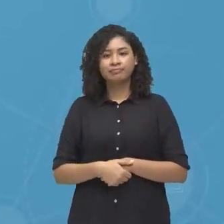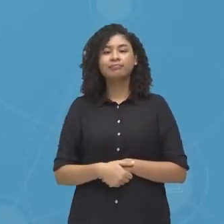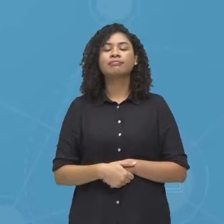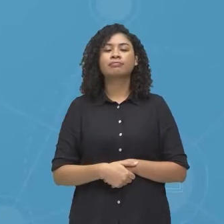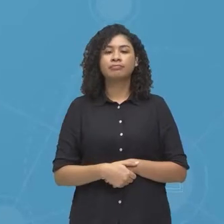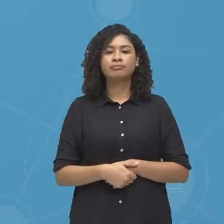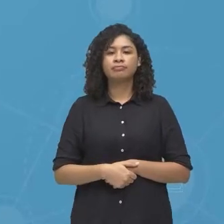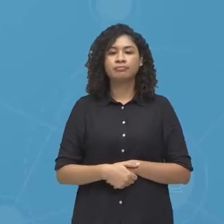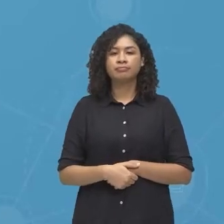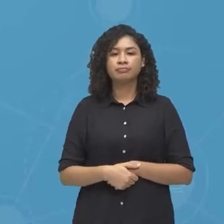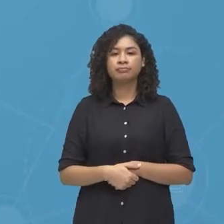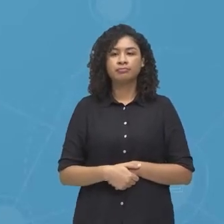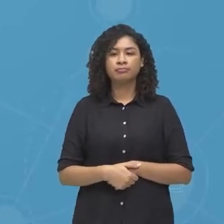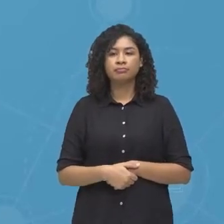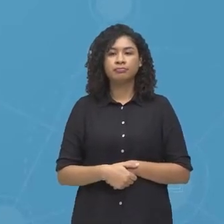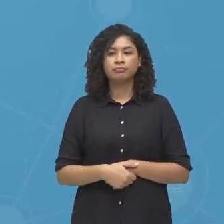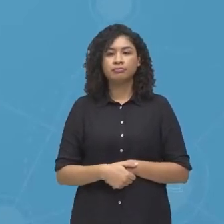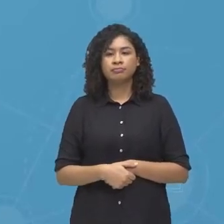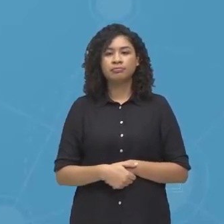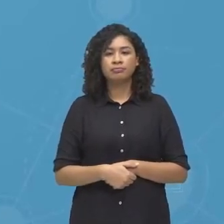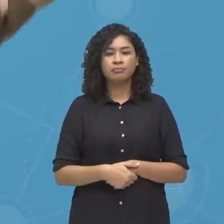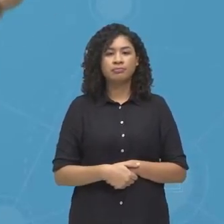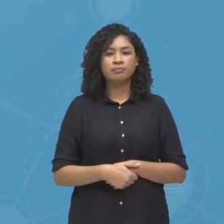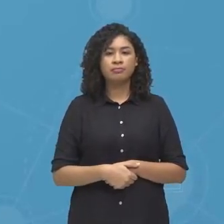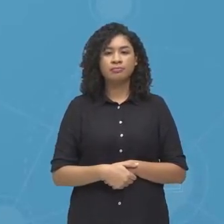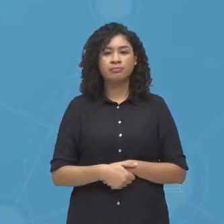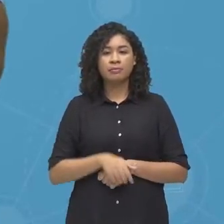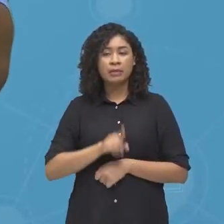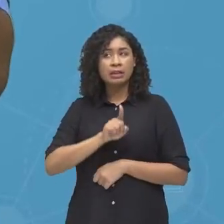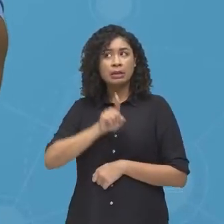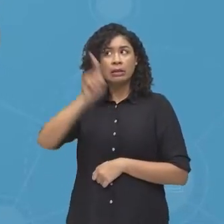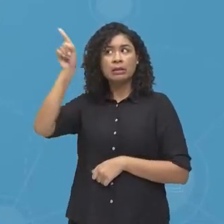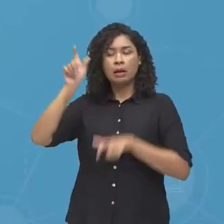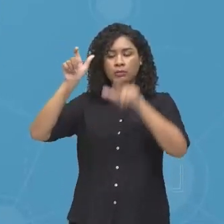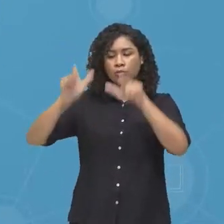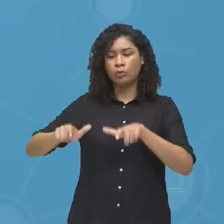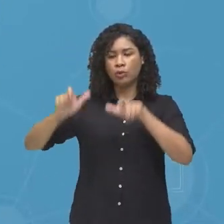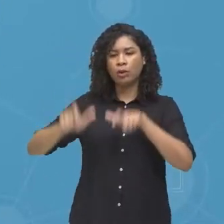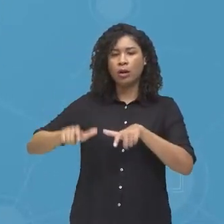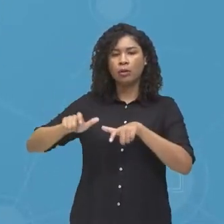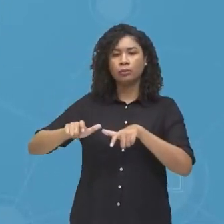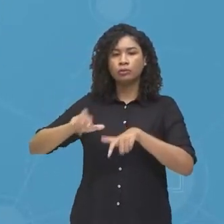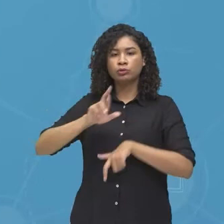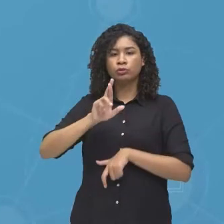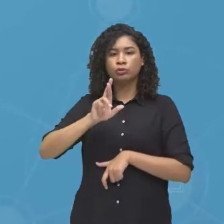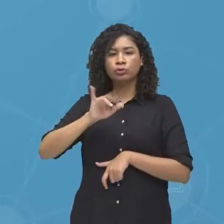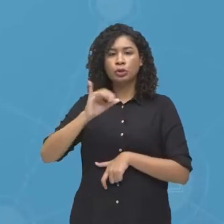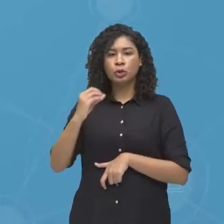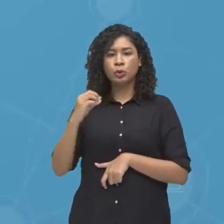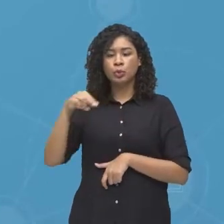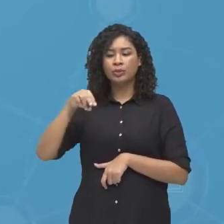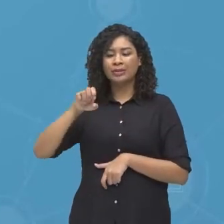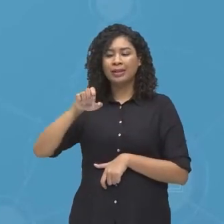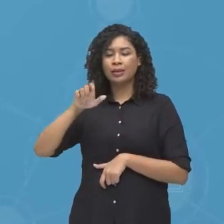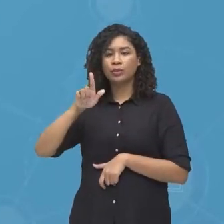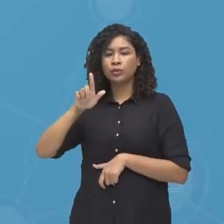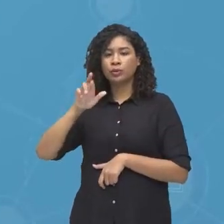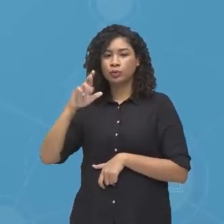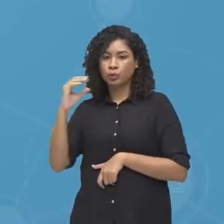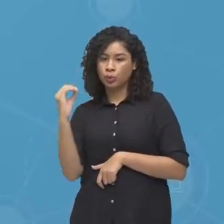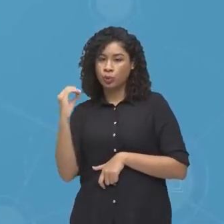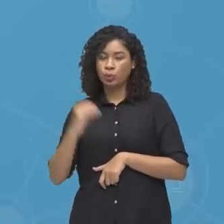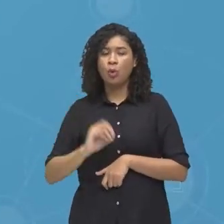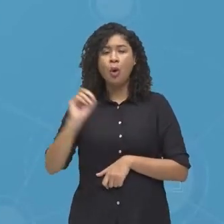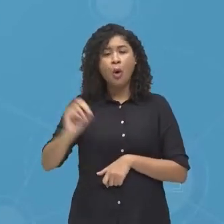Negro. É. Ou, de repente, você pode ter contato com uma